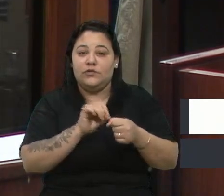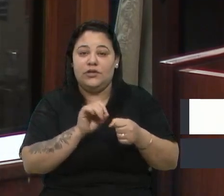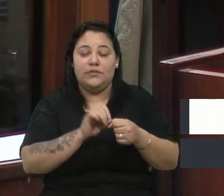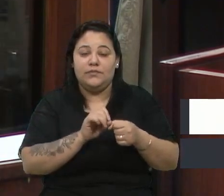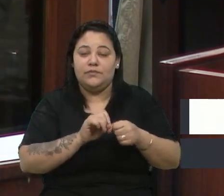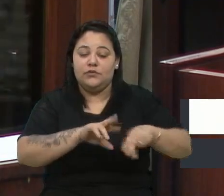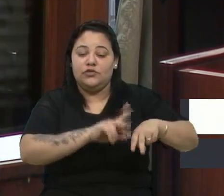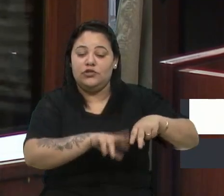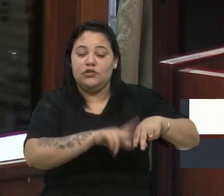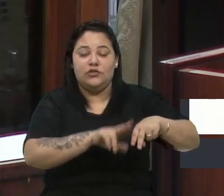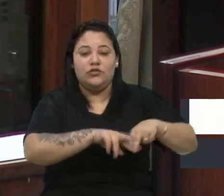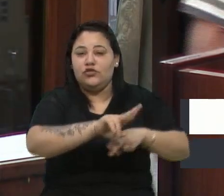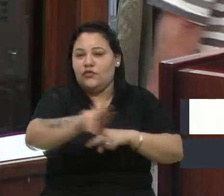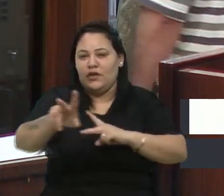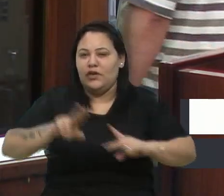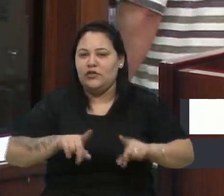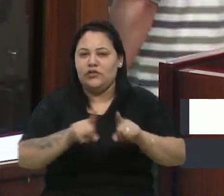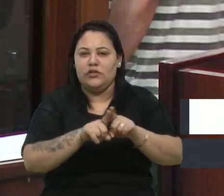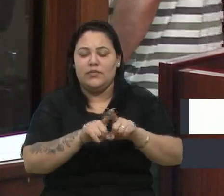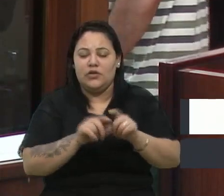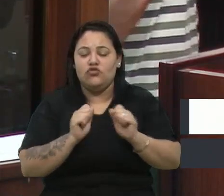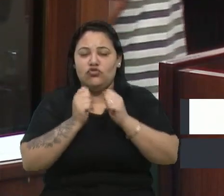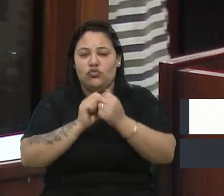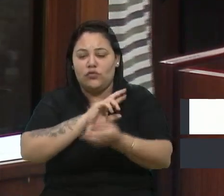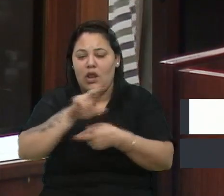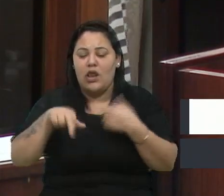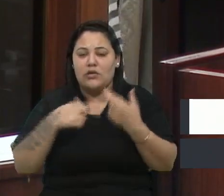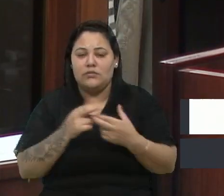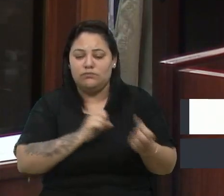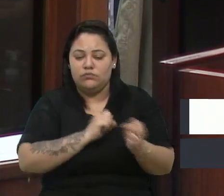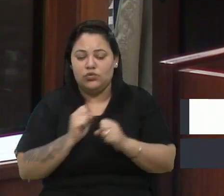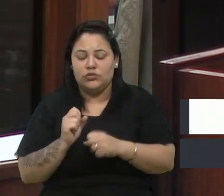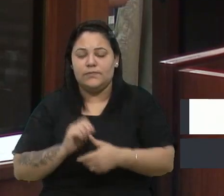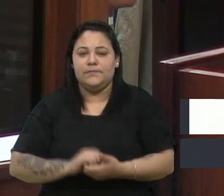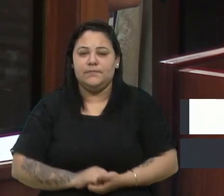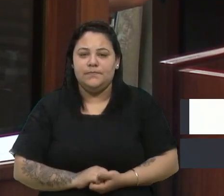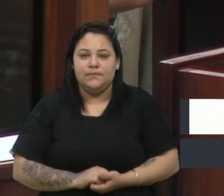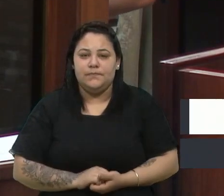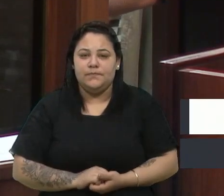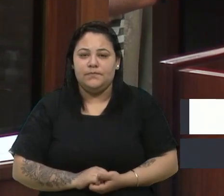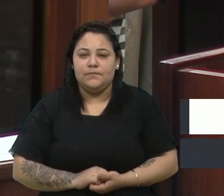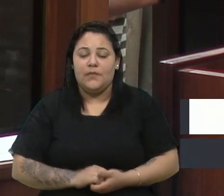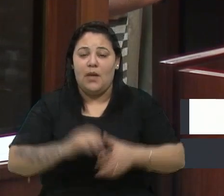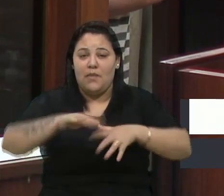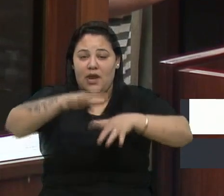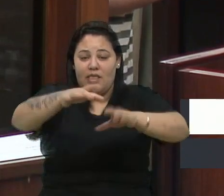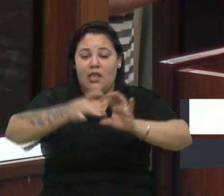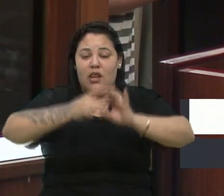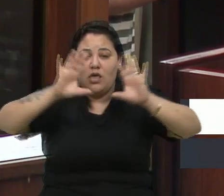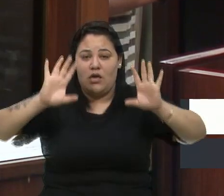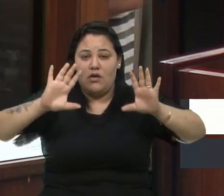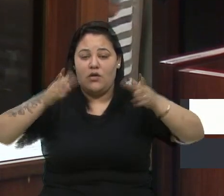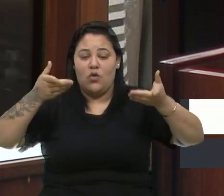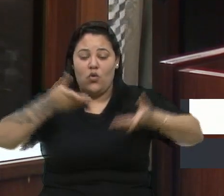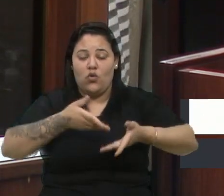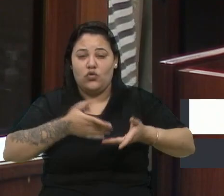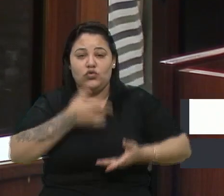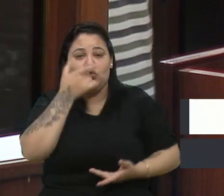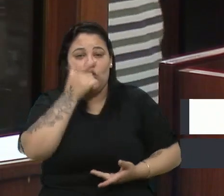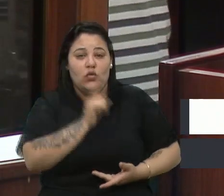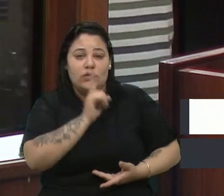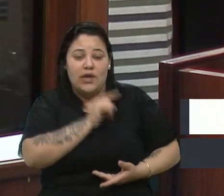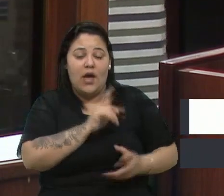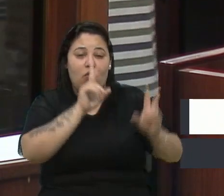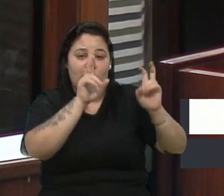história através da relação do poder. A Parada Livre hoje consegue ser um